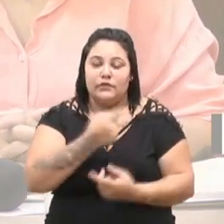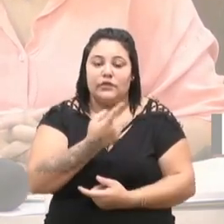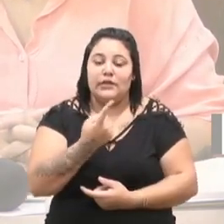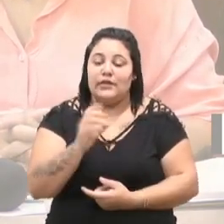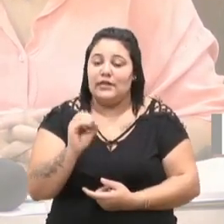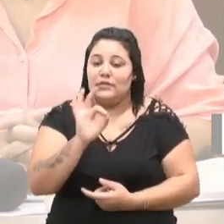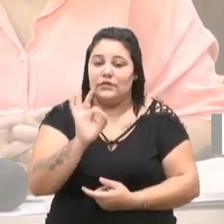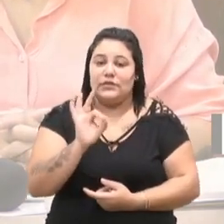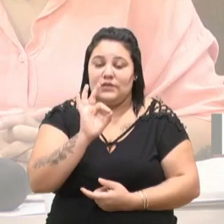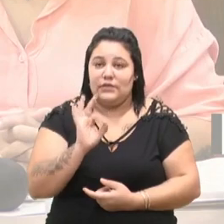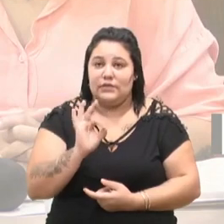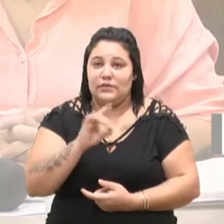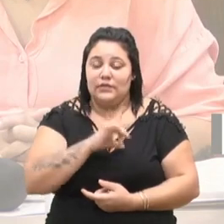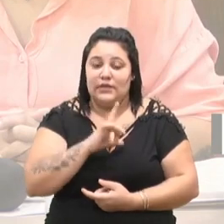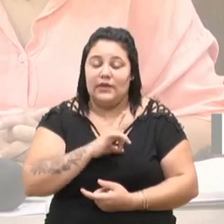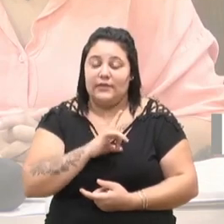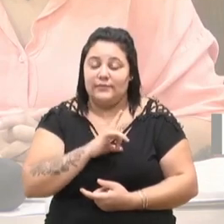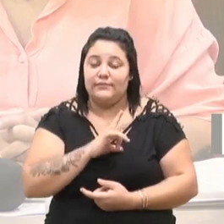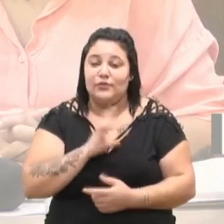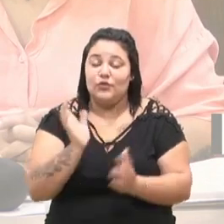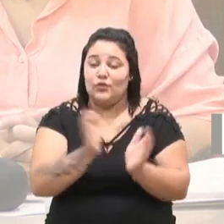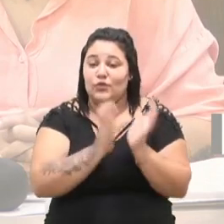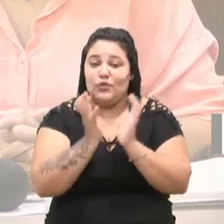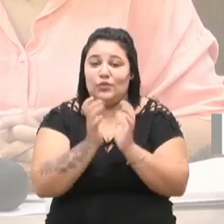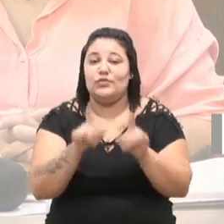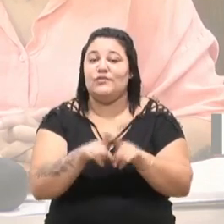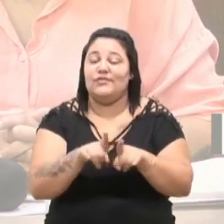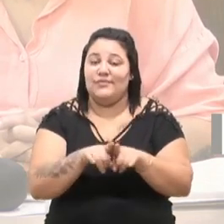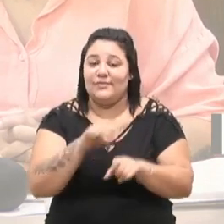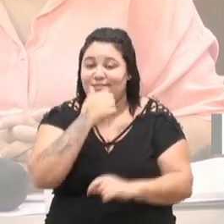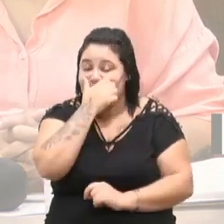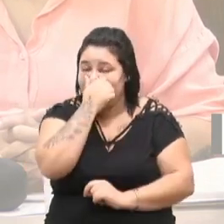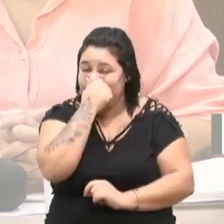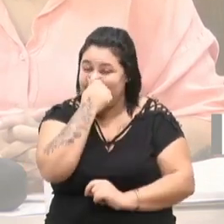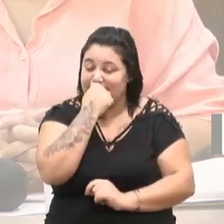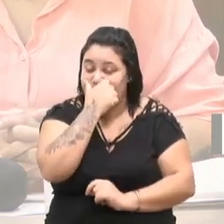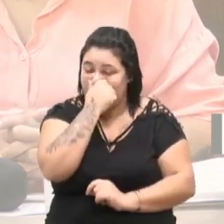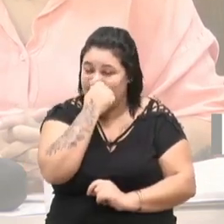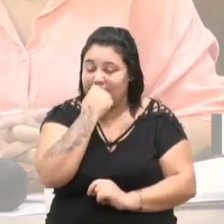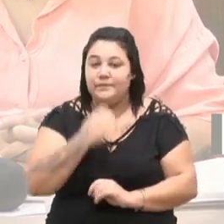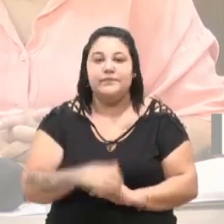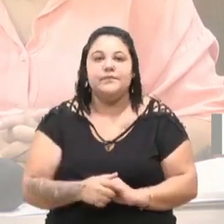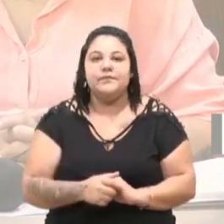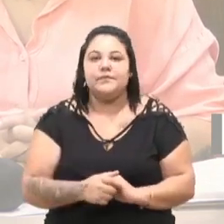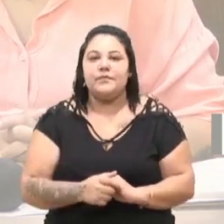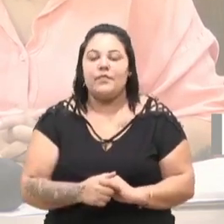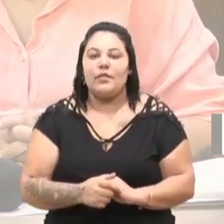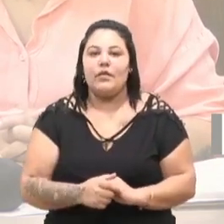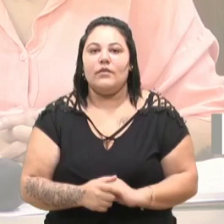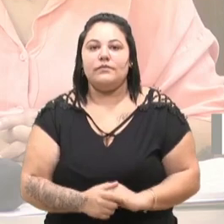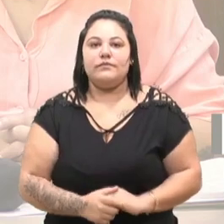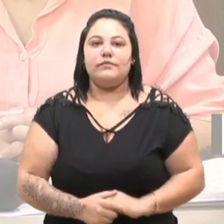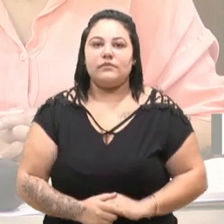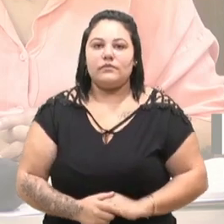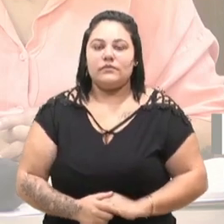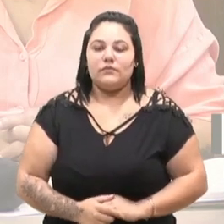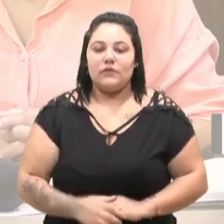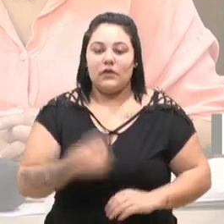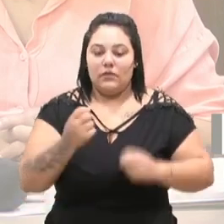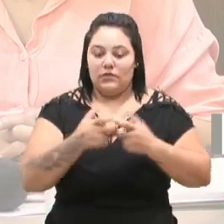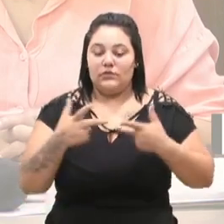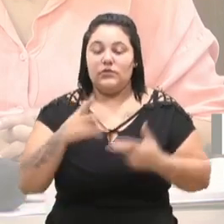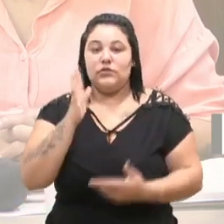na rede. Vide os problemas, que são bem complexos. Uma questão urgente, acho